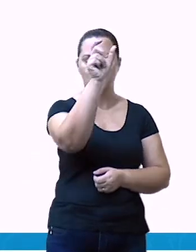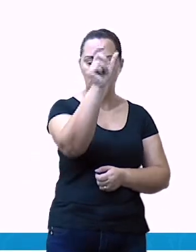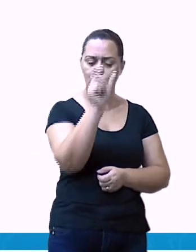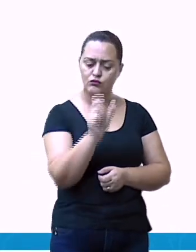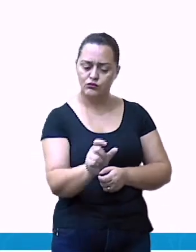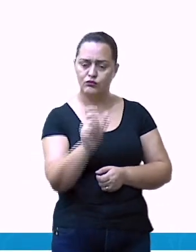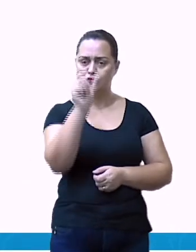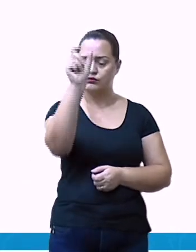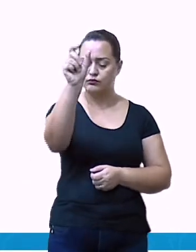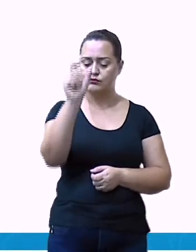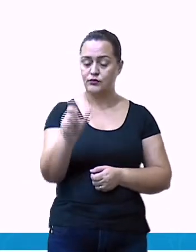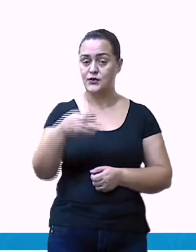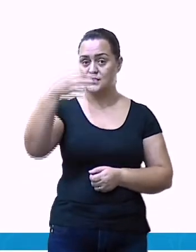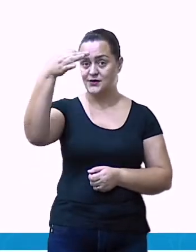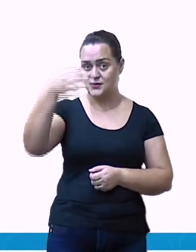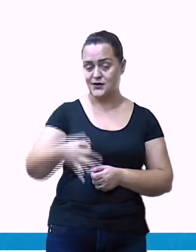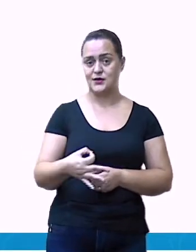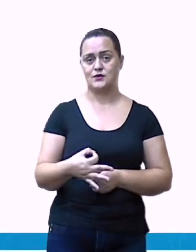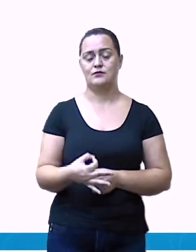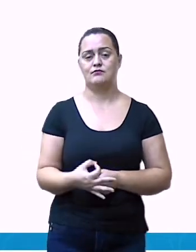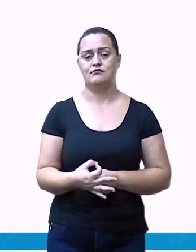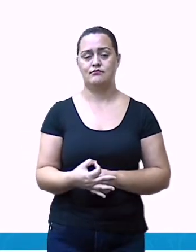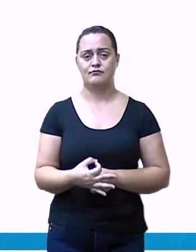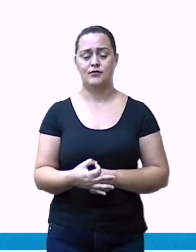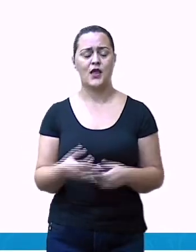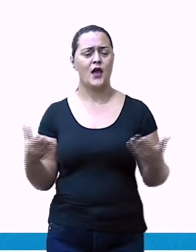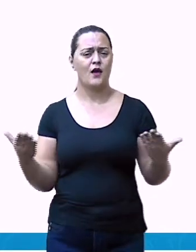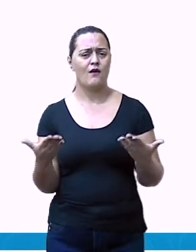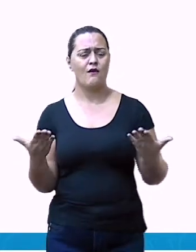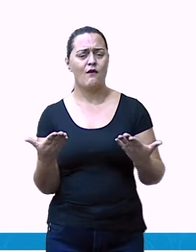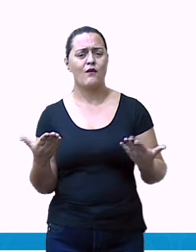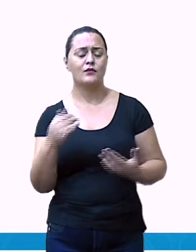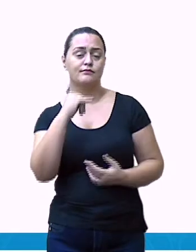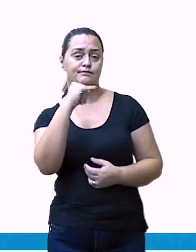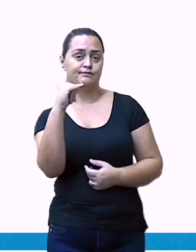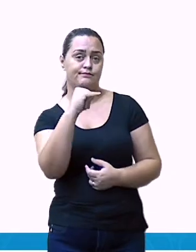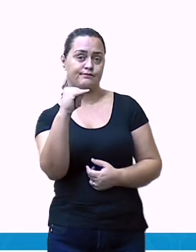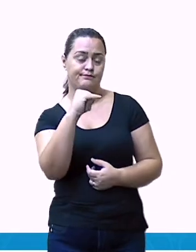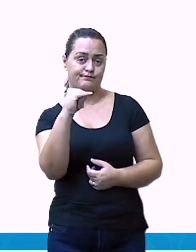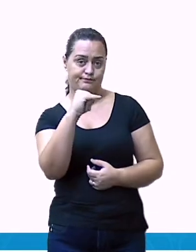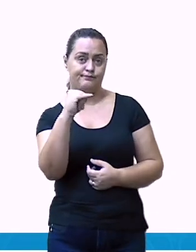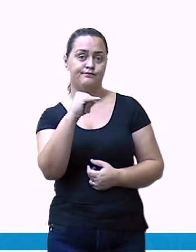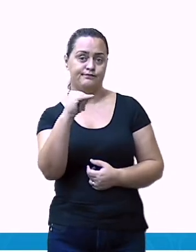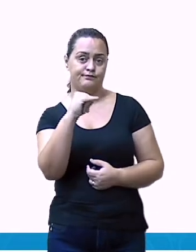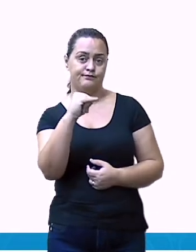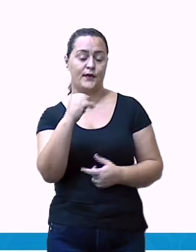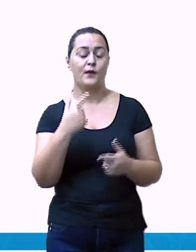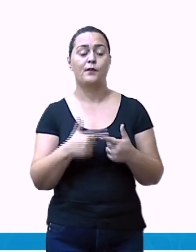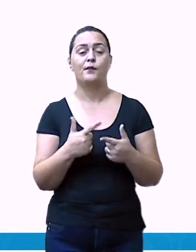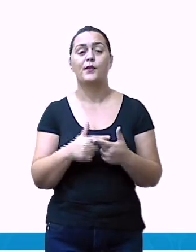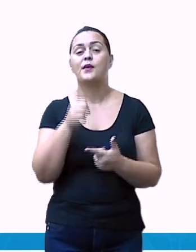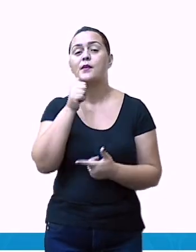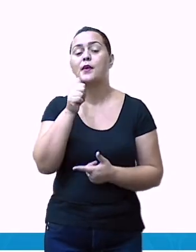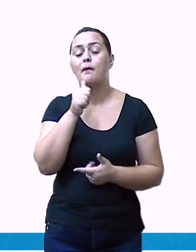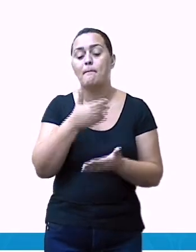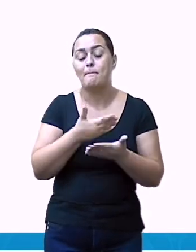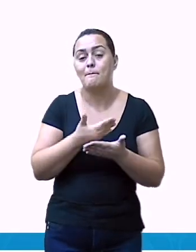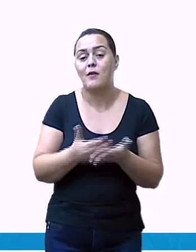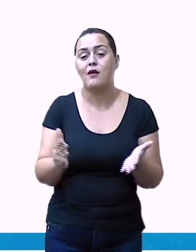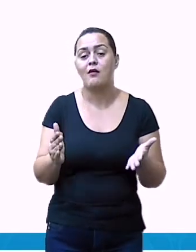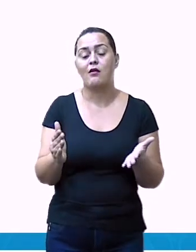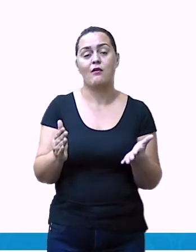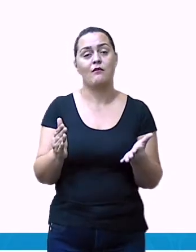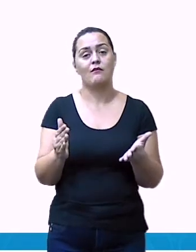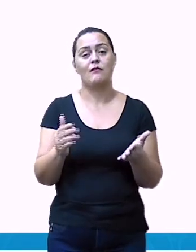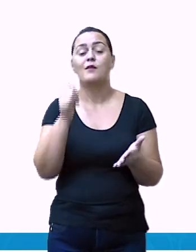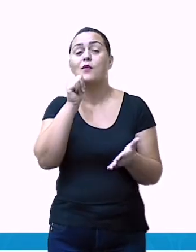agora de menos, diminuir, não é mesmo? Subtrair, pois ela perdeu essa pontuação, ela